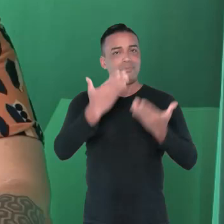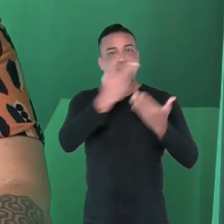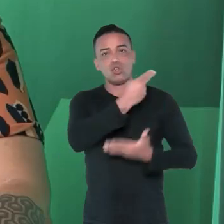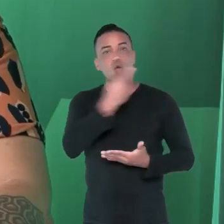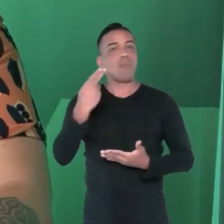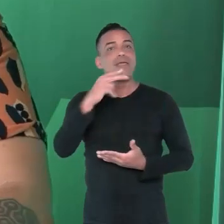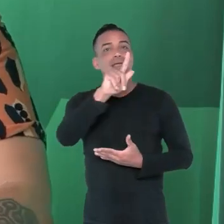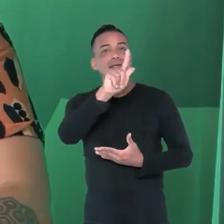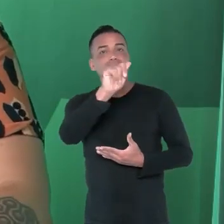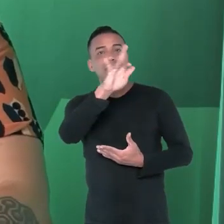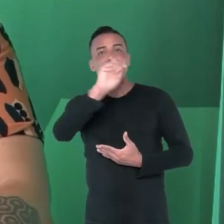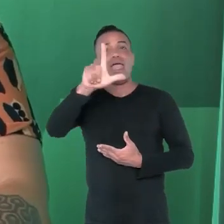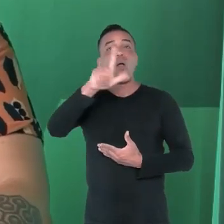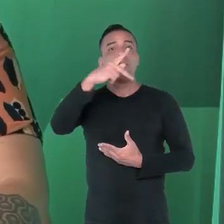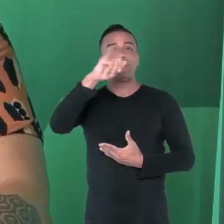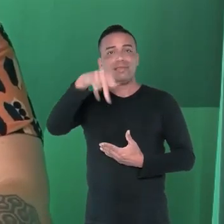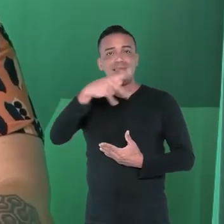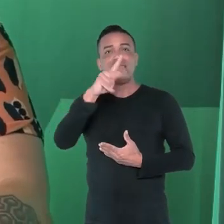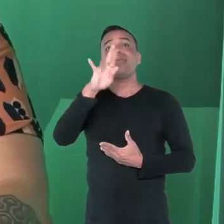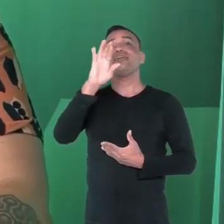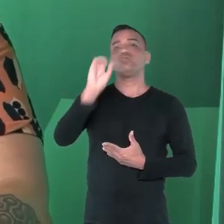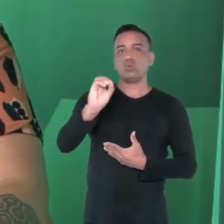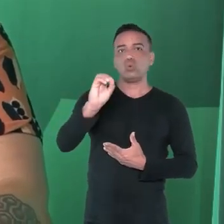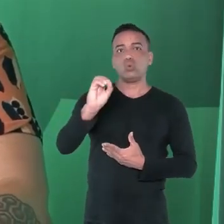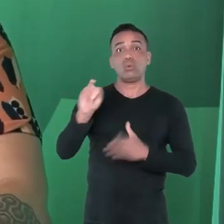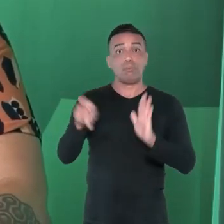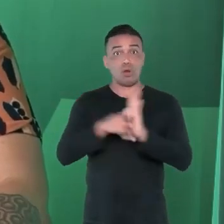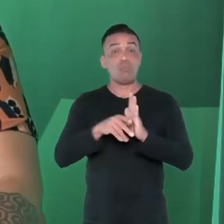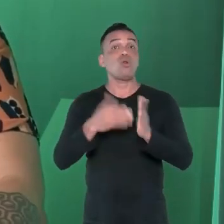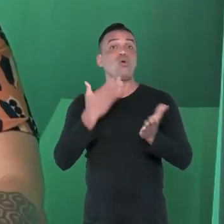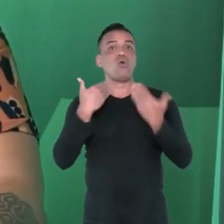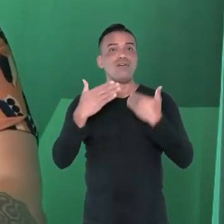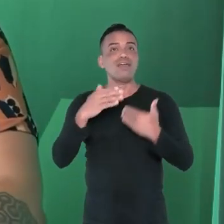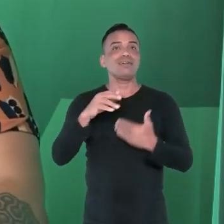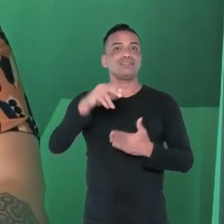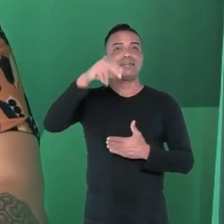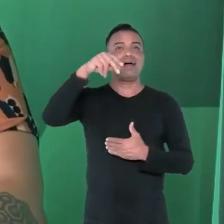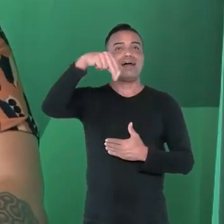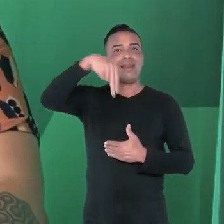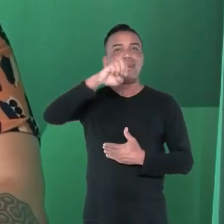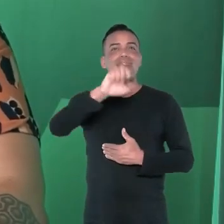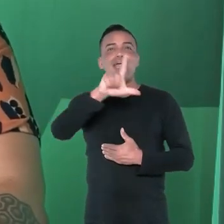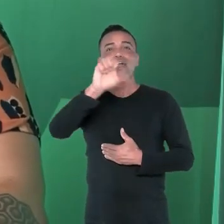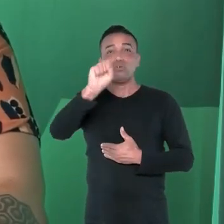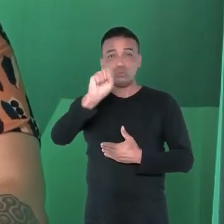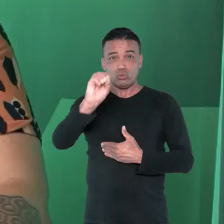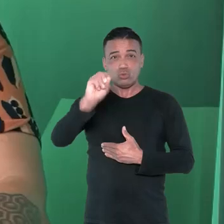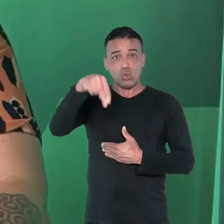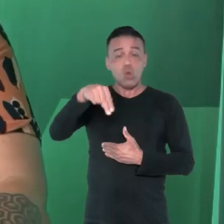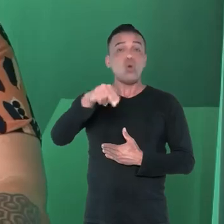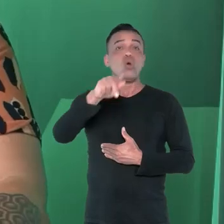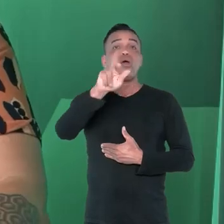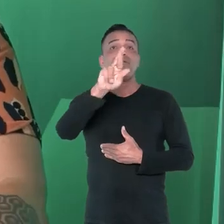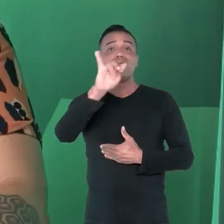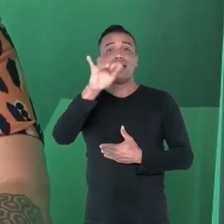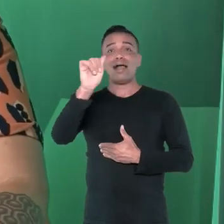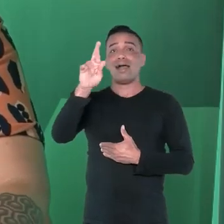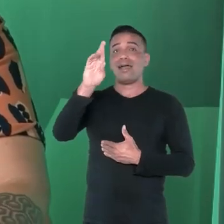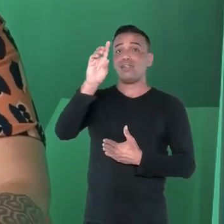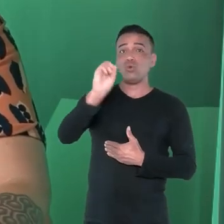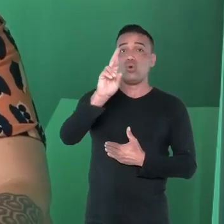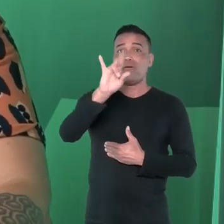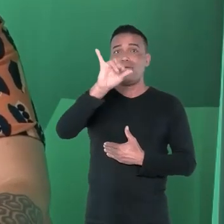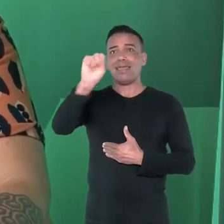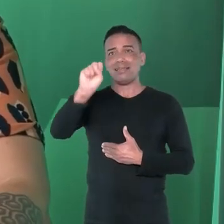nome é Gabriel Pinheiro e agora a gente vai dar início a uma conversa com o escritor Nelson Ricardo Reis, onde ele vai falar com a gente um pouquinho de